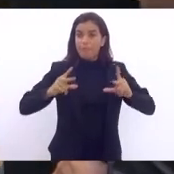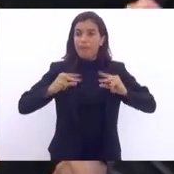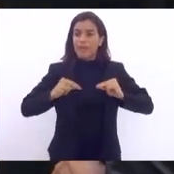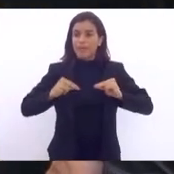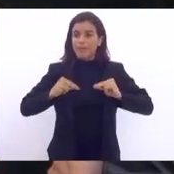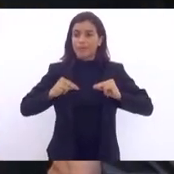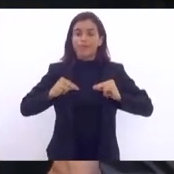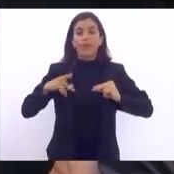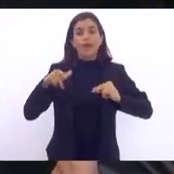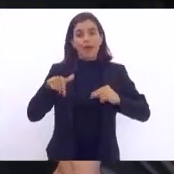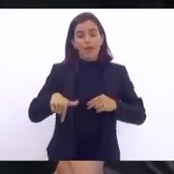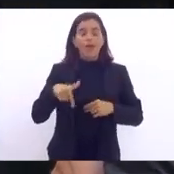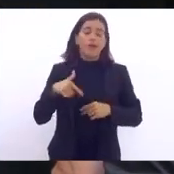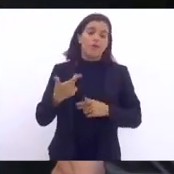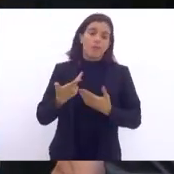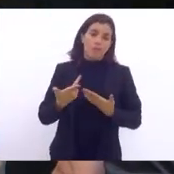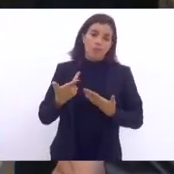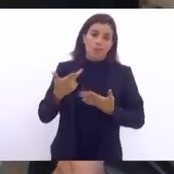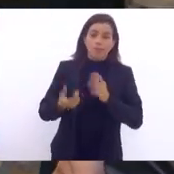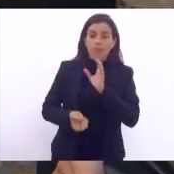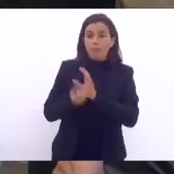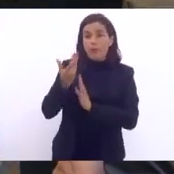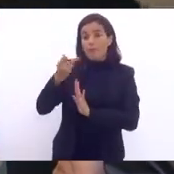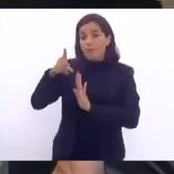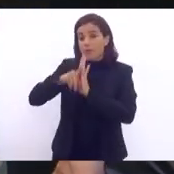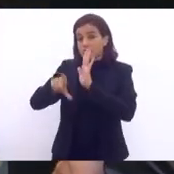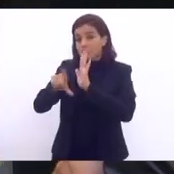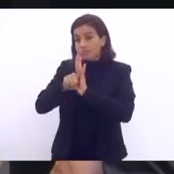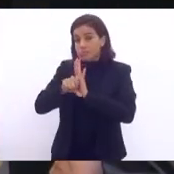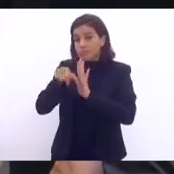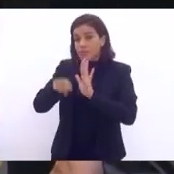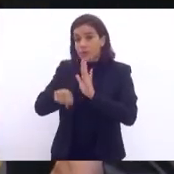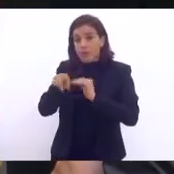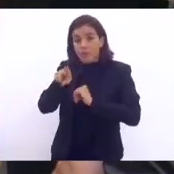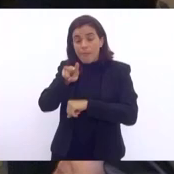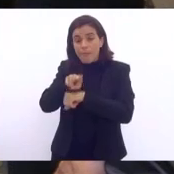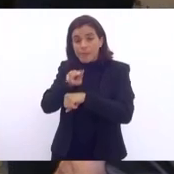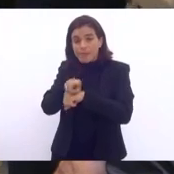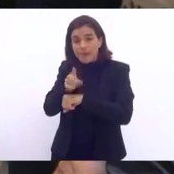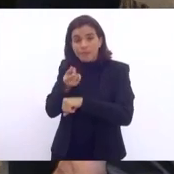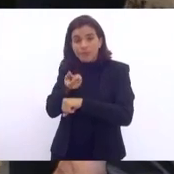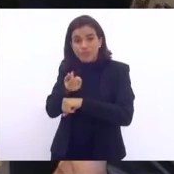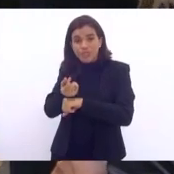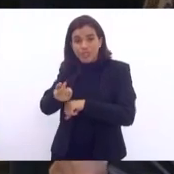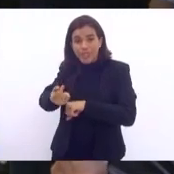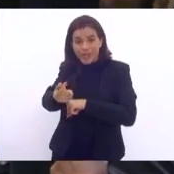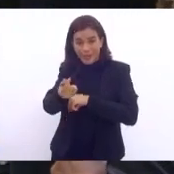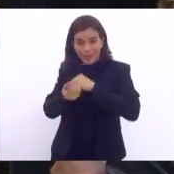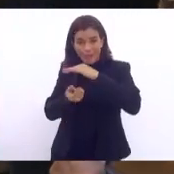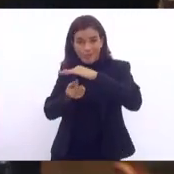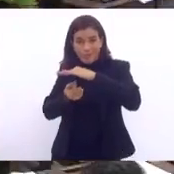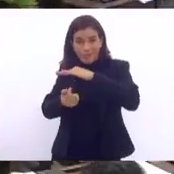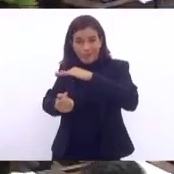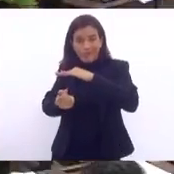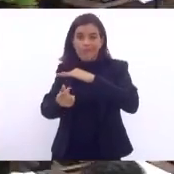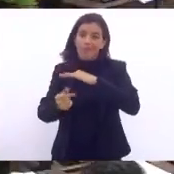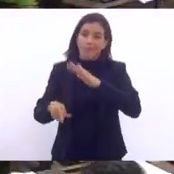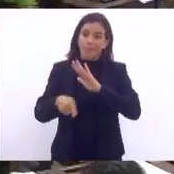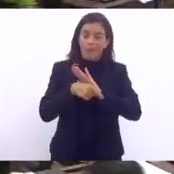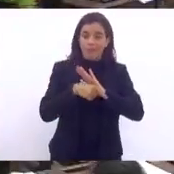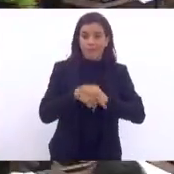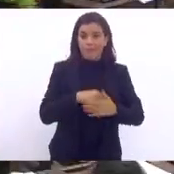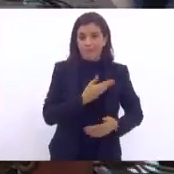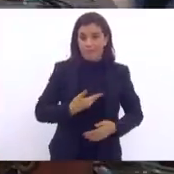lei que visa preservar os cofres públicos, por via de consequência, no mérito, votando favoravelmente. Muito obrigado, deputado